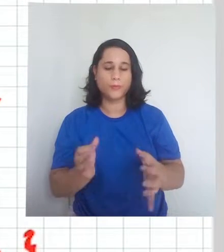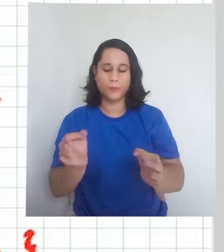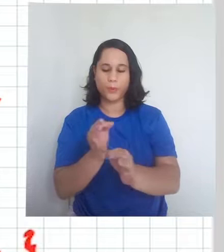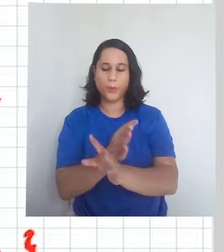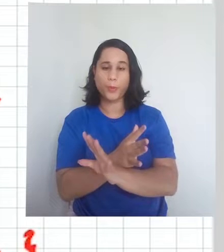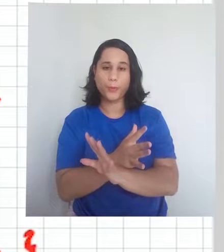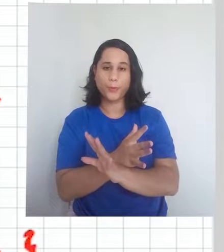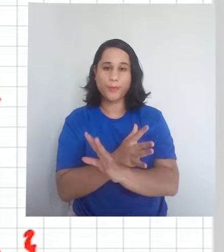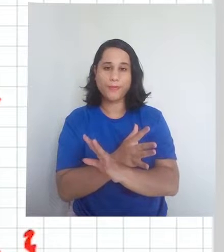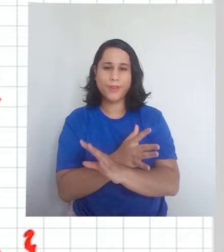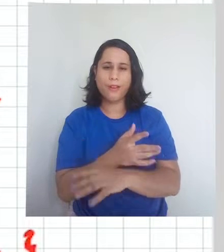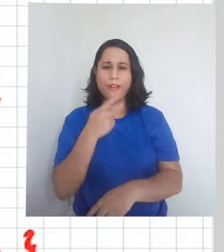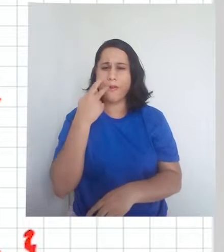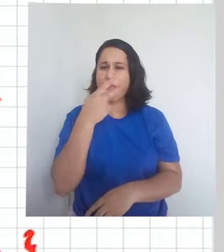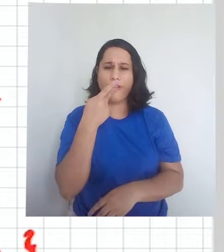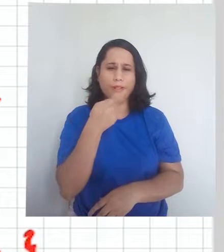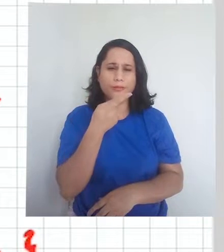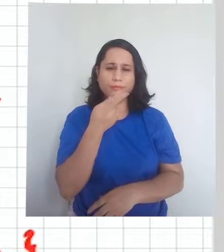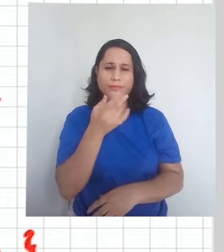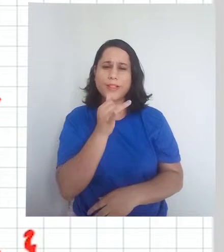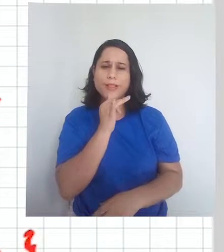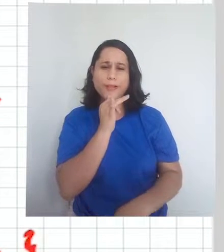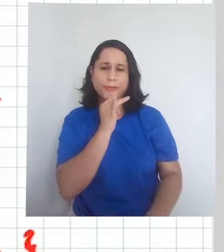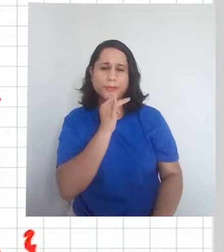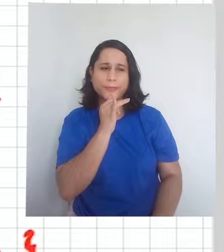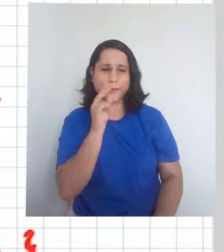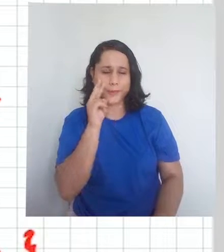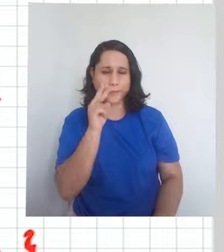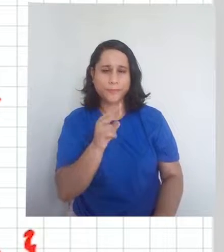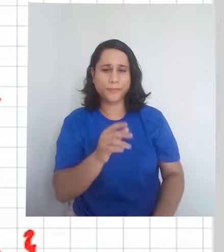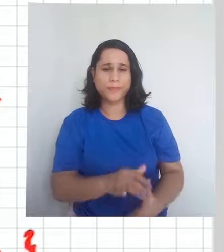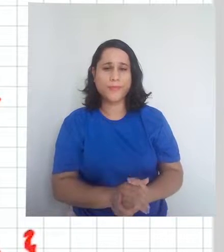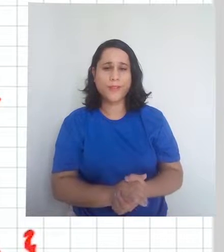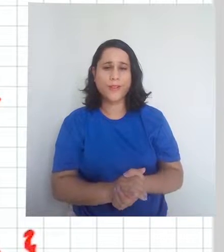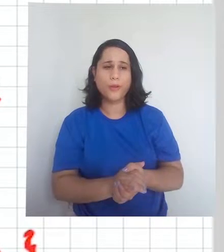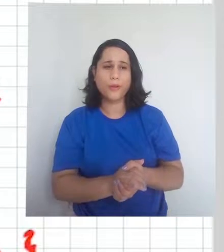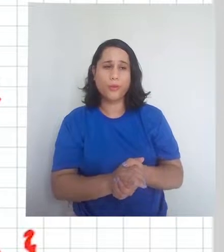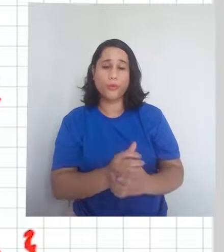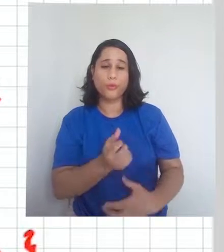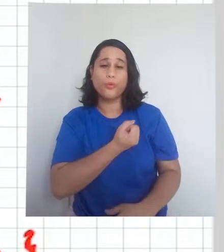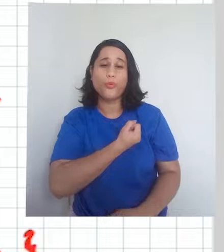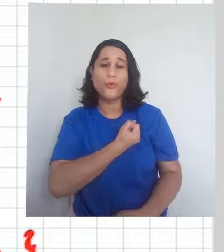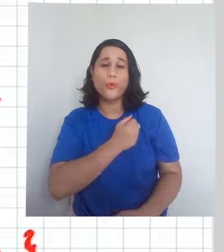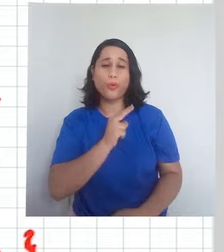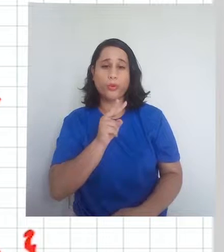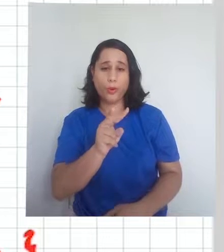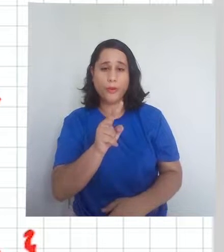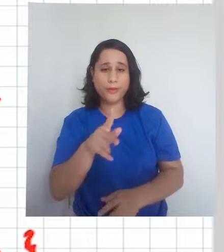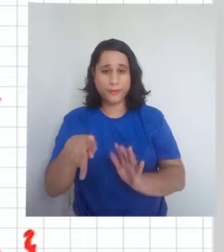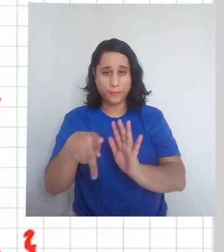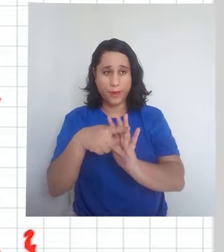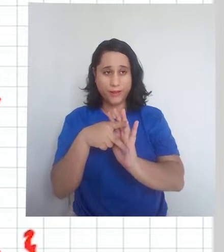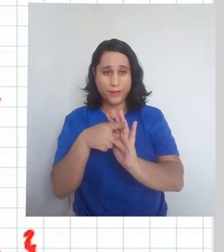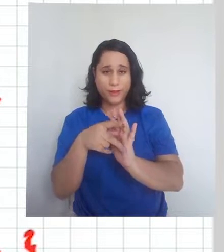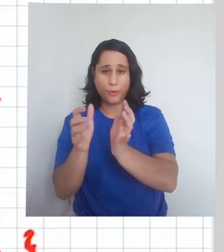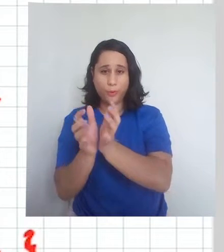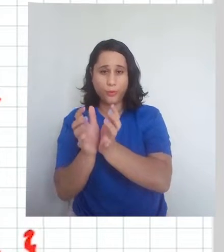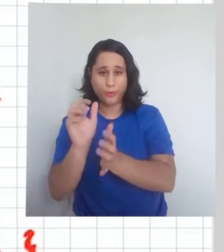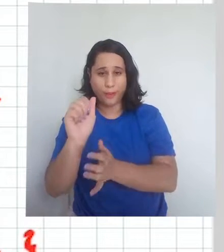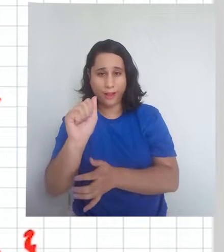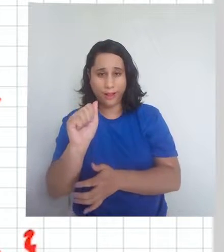Pronto. Quando eu digo assim, veja o exemplo. 2 pertence ao conjunto